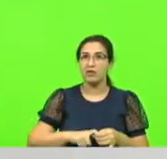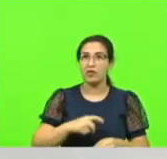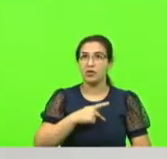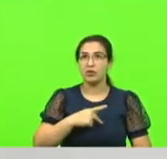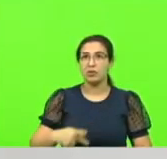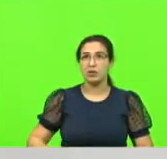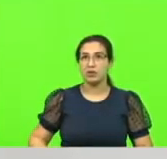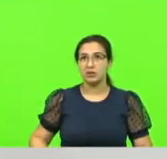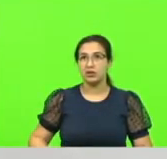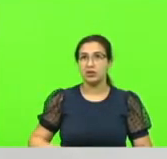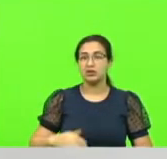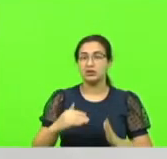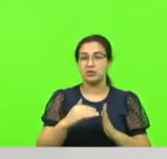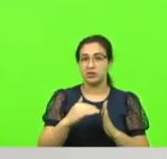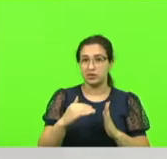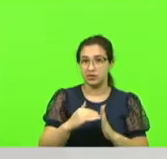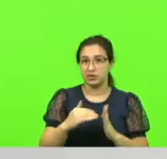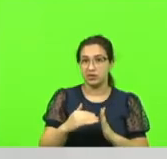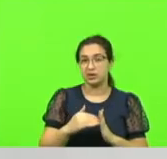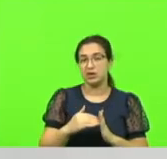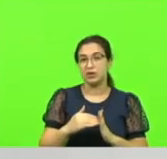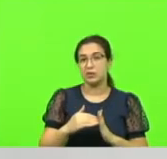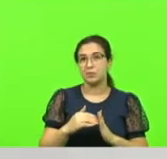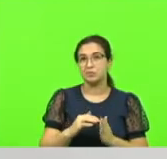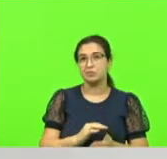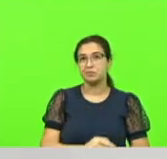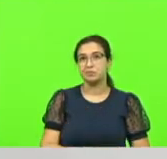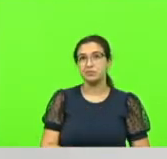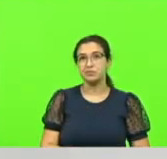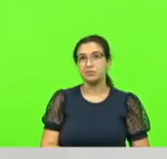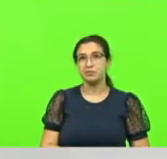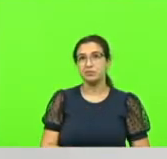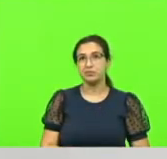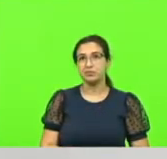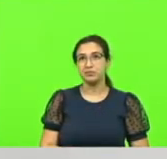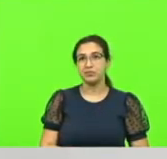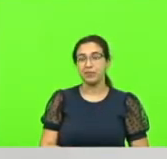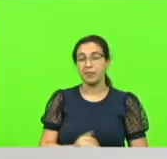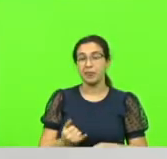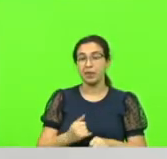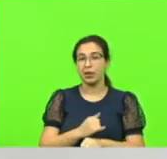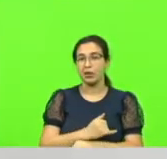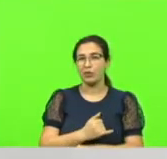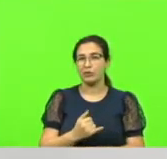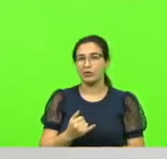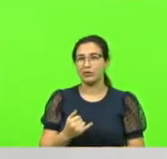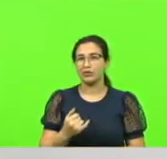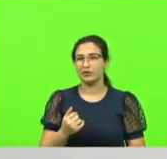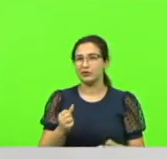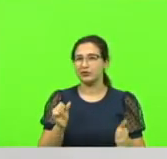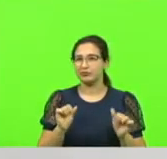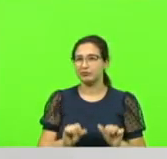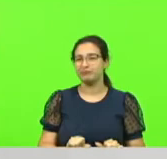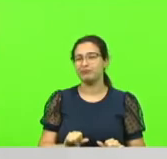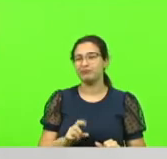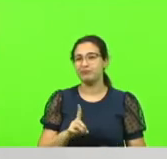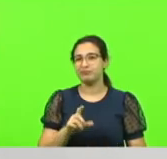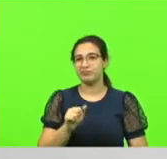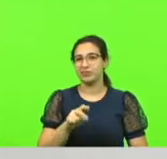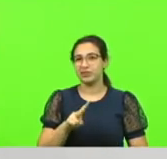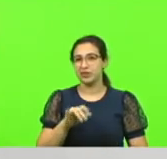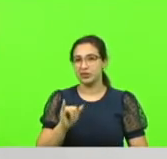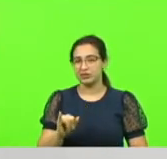Senado Federal e Davi Alcolumbre, ô gordinho miserável, Davi Alcolumbre,